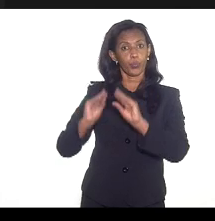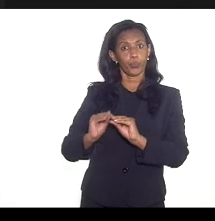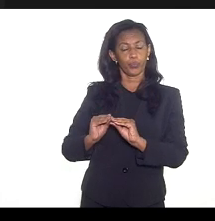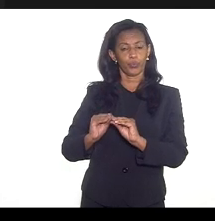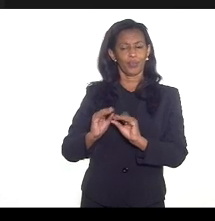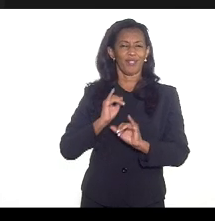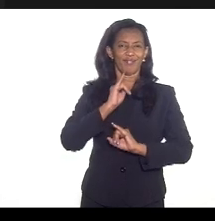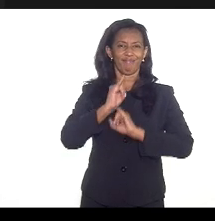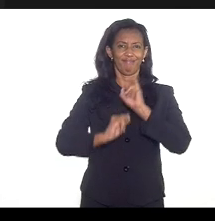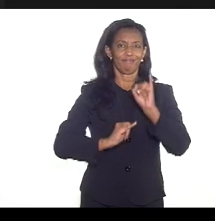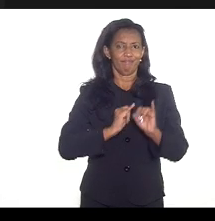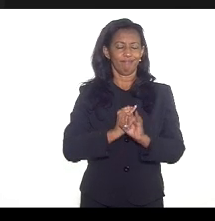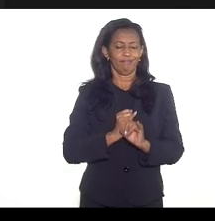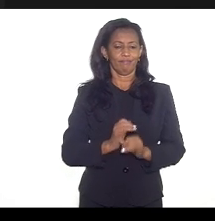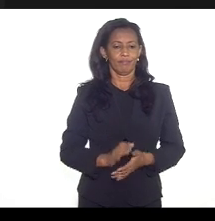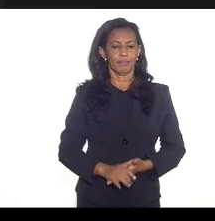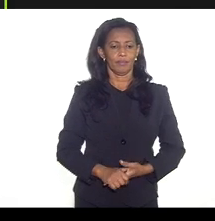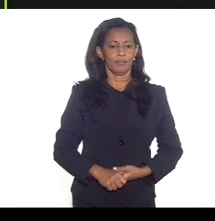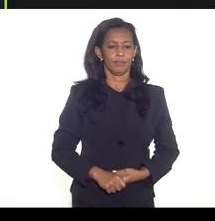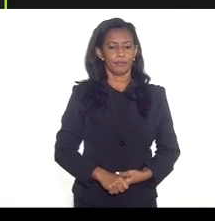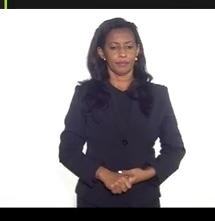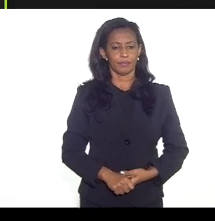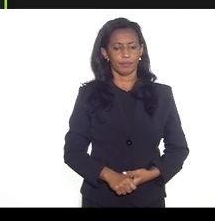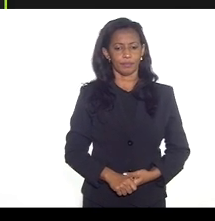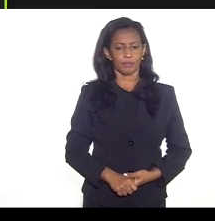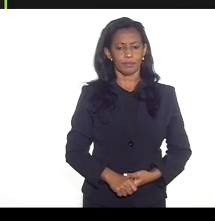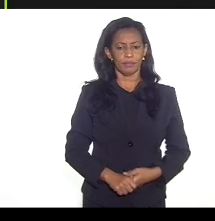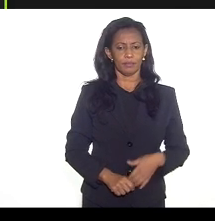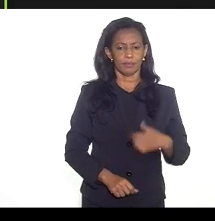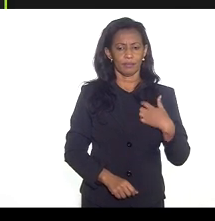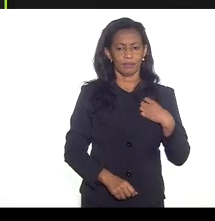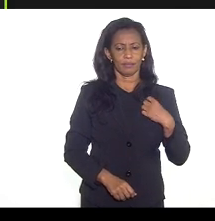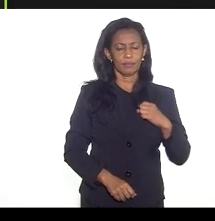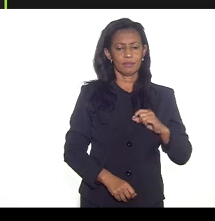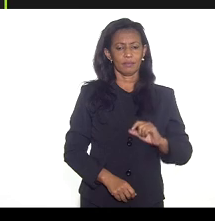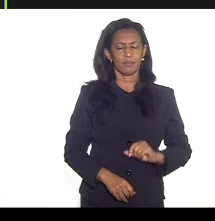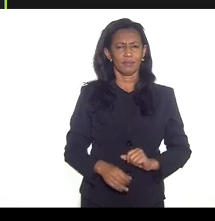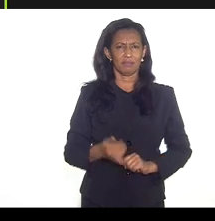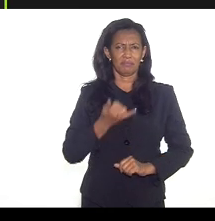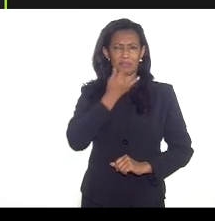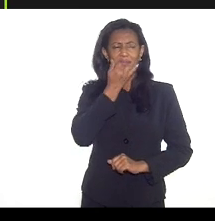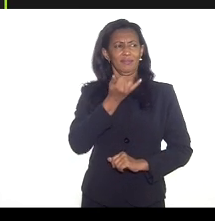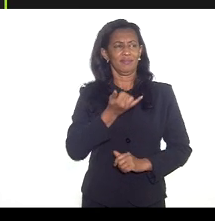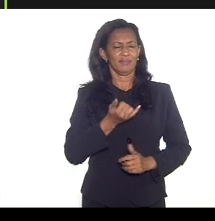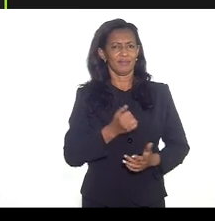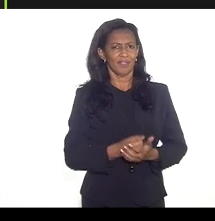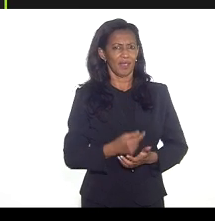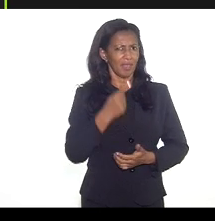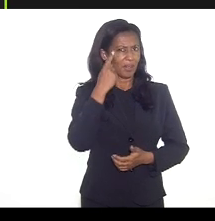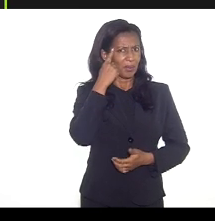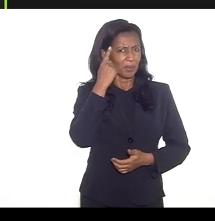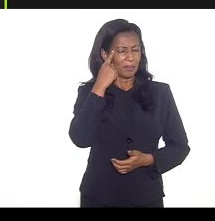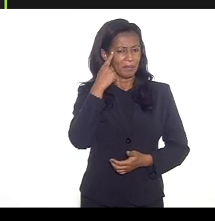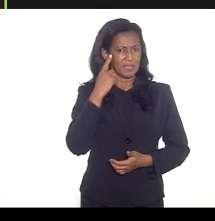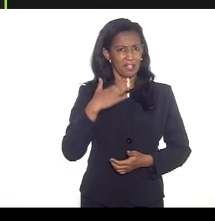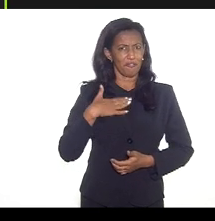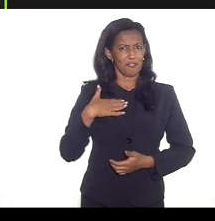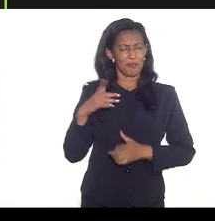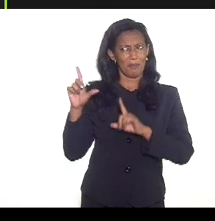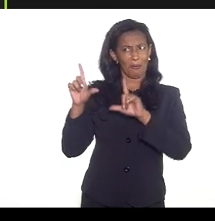Deve ser a internet dela. Deve ser. Mas foi tão de repente, né? Que eu pensei até que fosse o meu